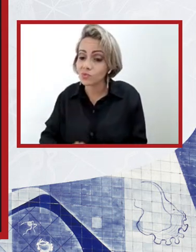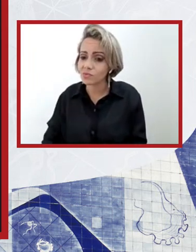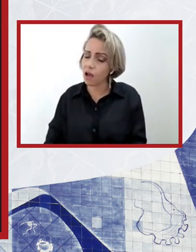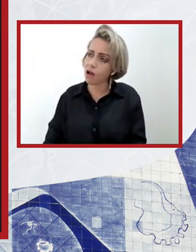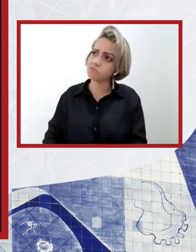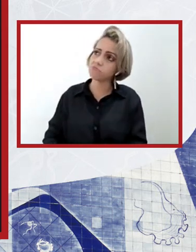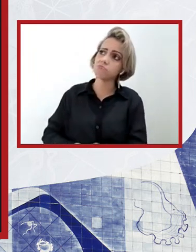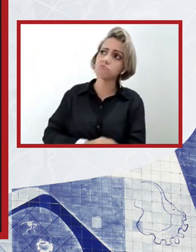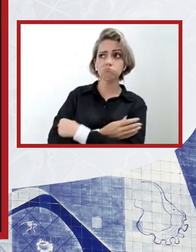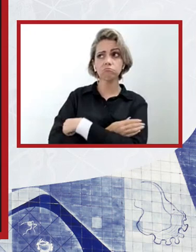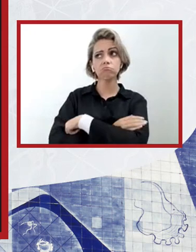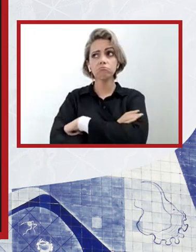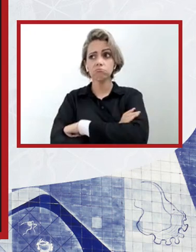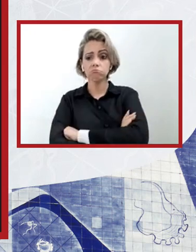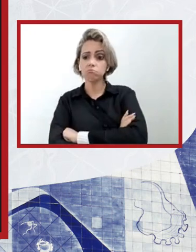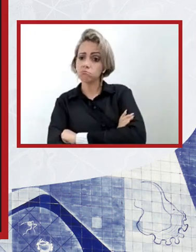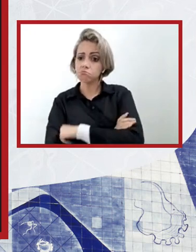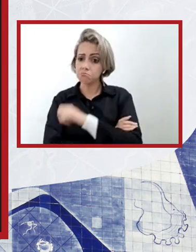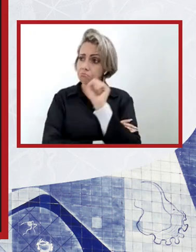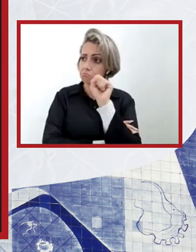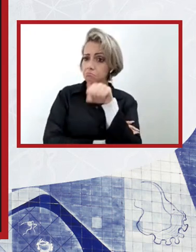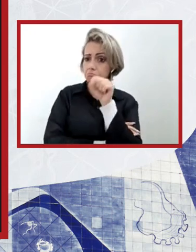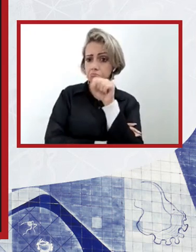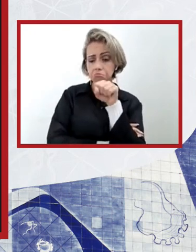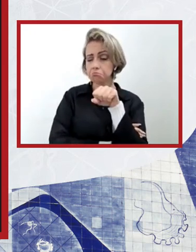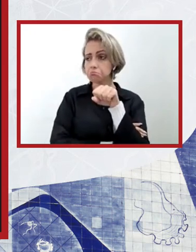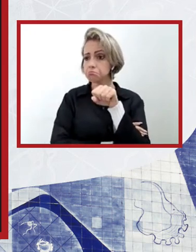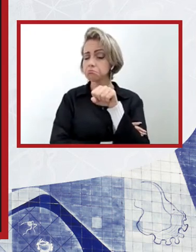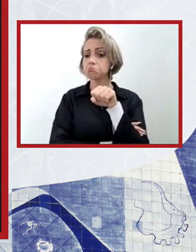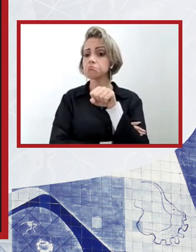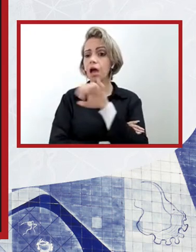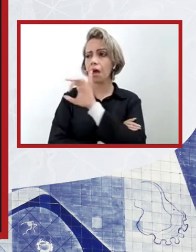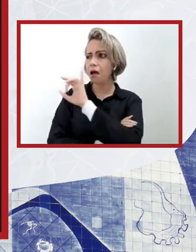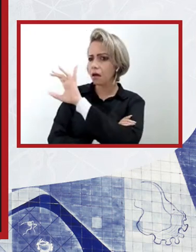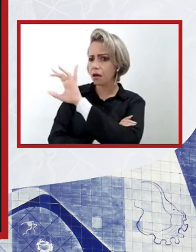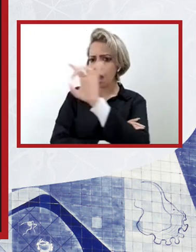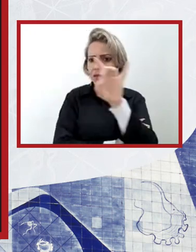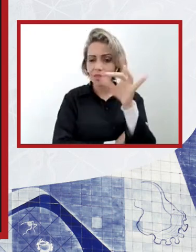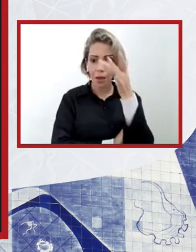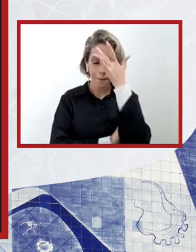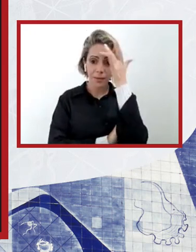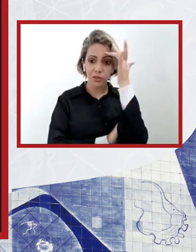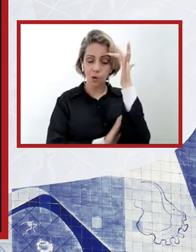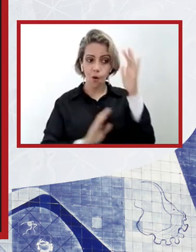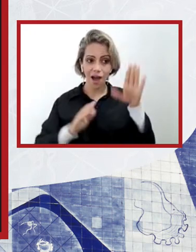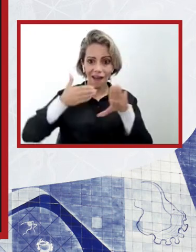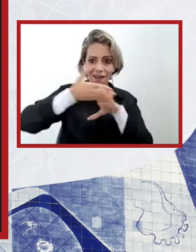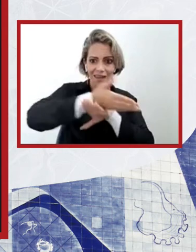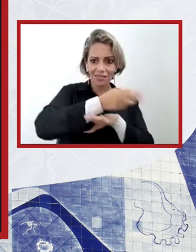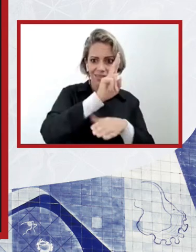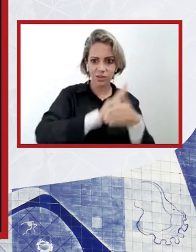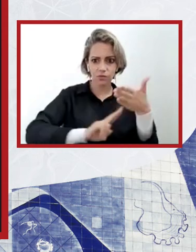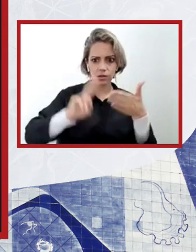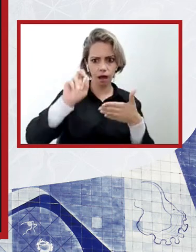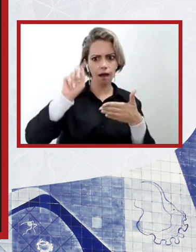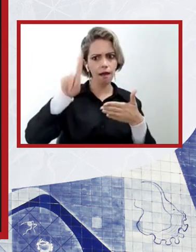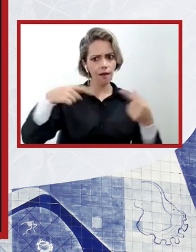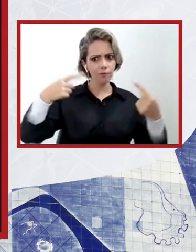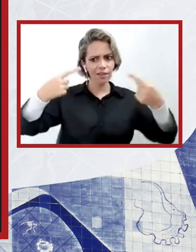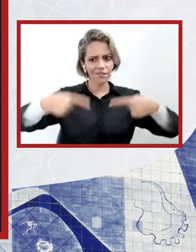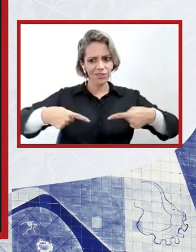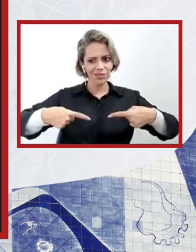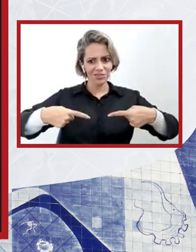provavelmente sim. Cada pessoa que entra na universidade é um desafio. Algumas